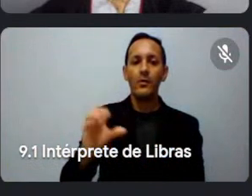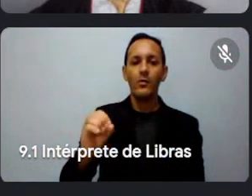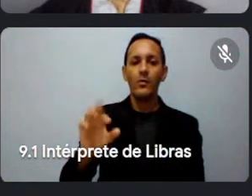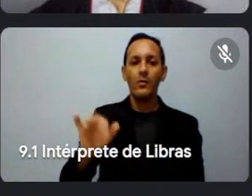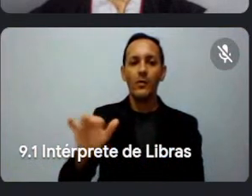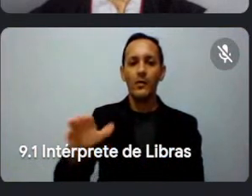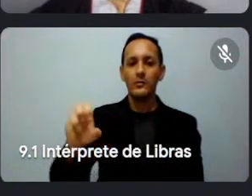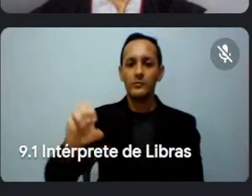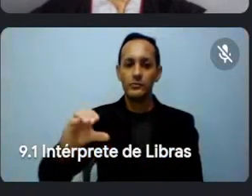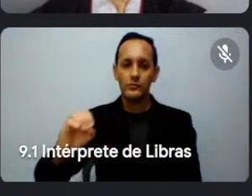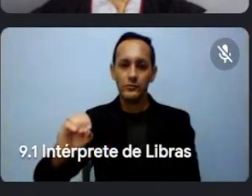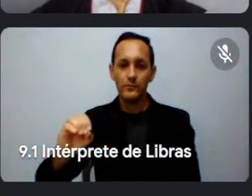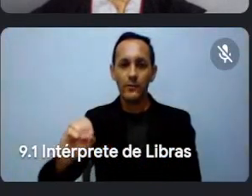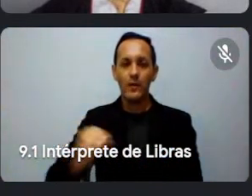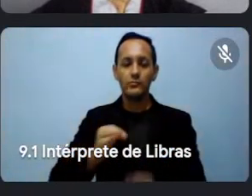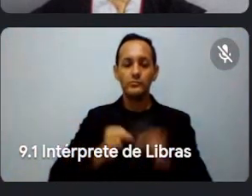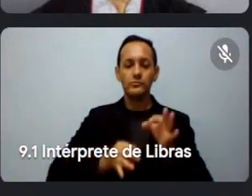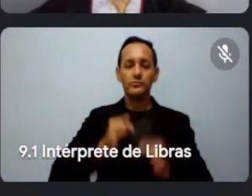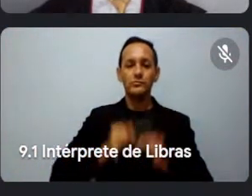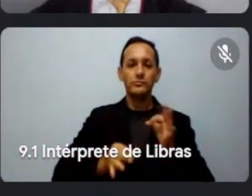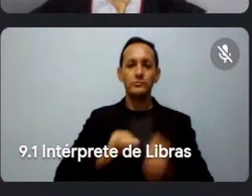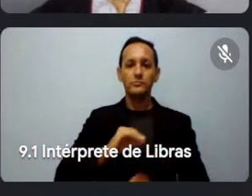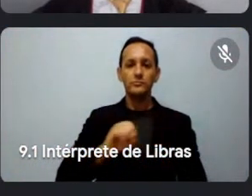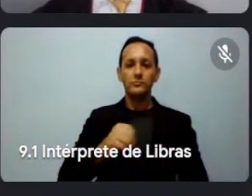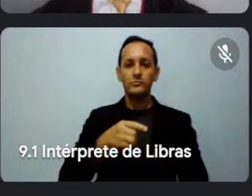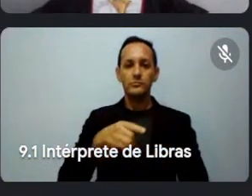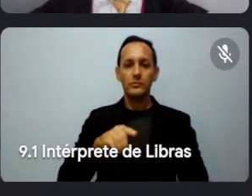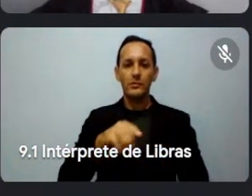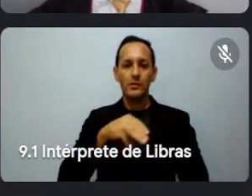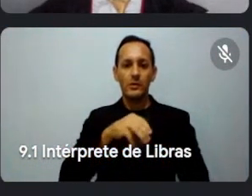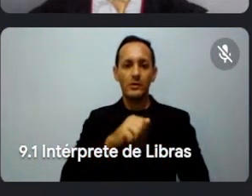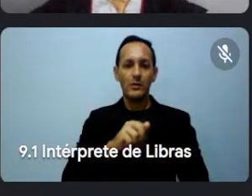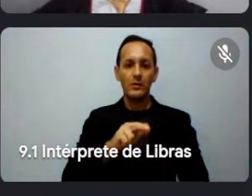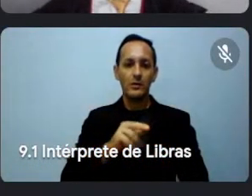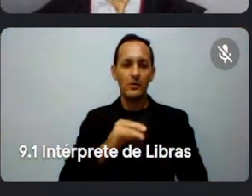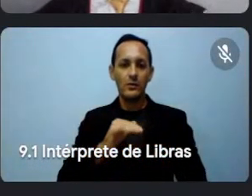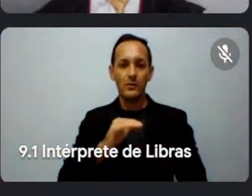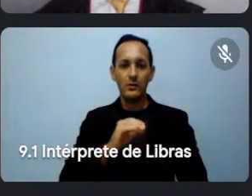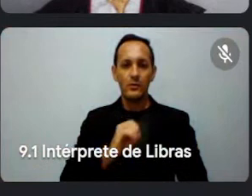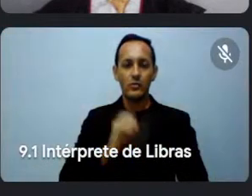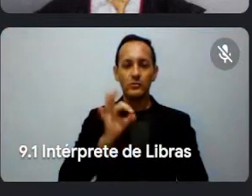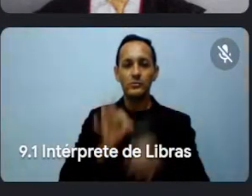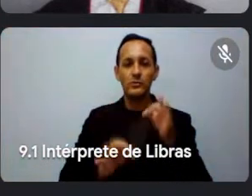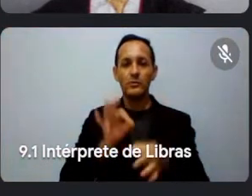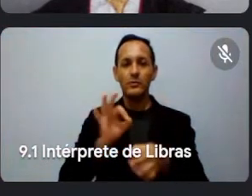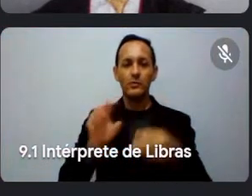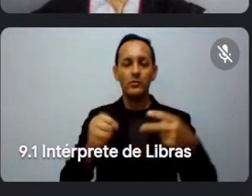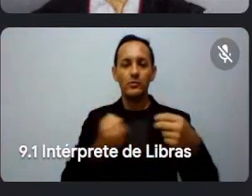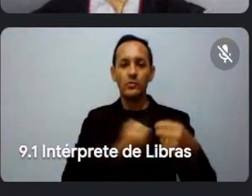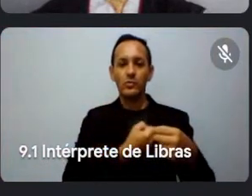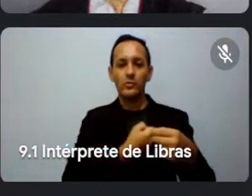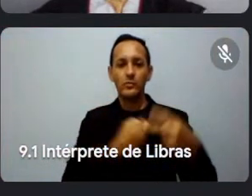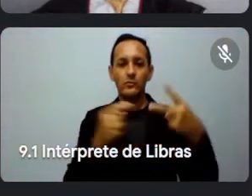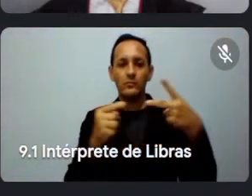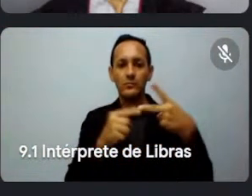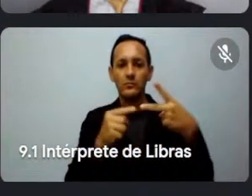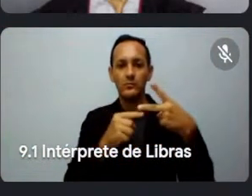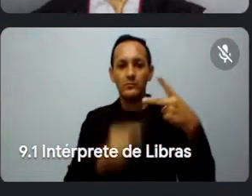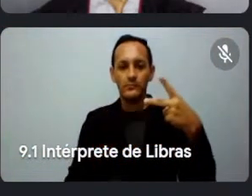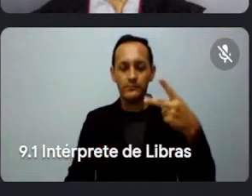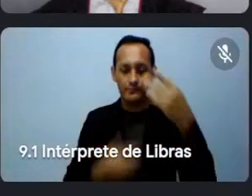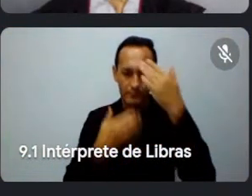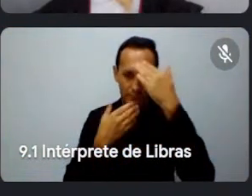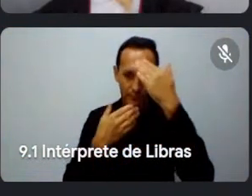Doutor José Márcio da Silveira e Silva Ari tem dois julgamento do interior Agradeço ao presidente o